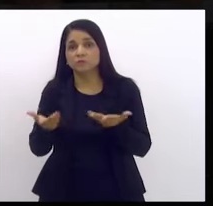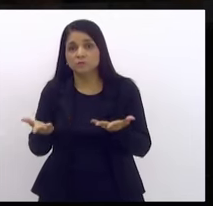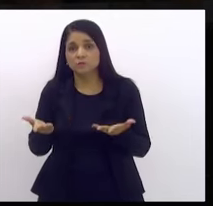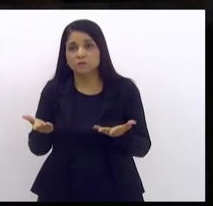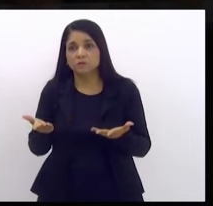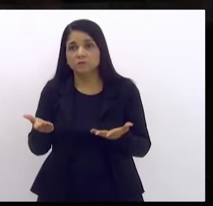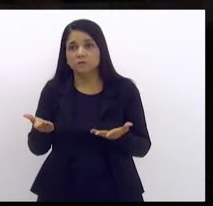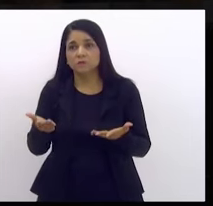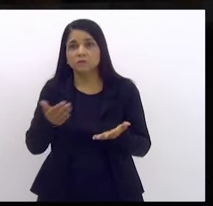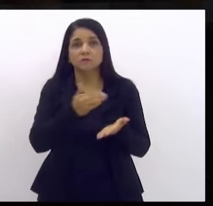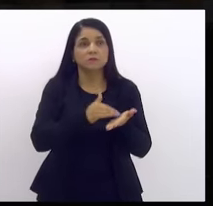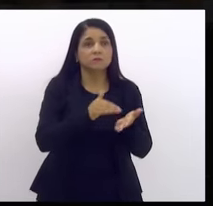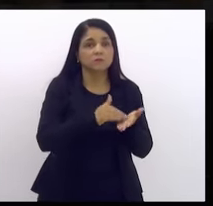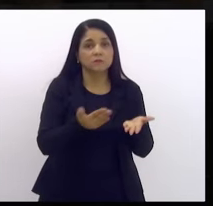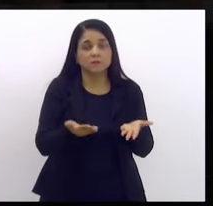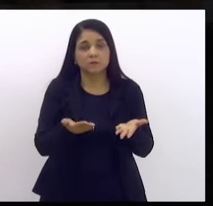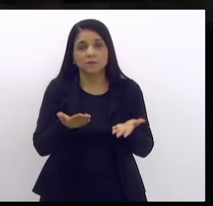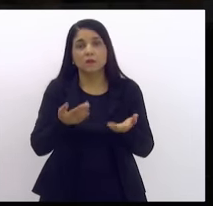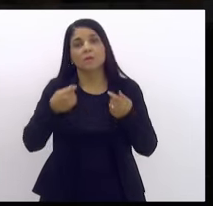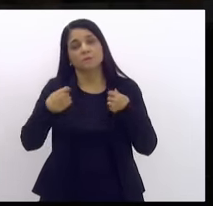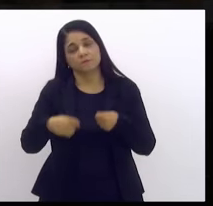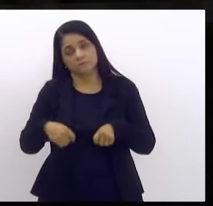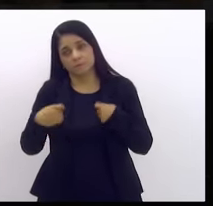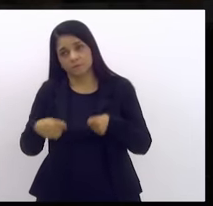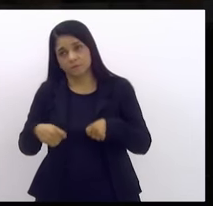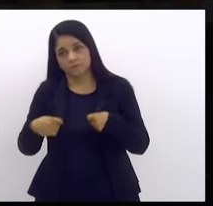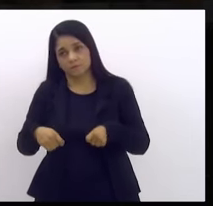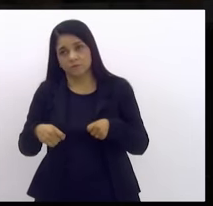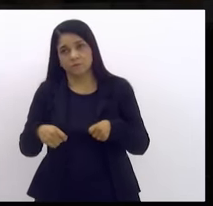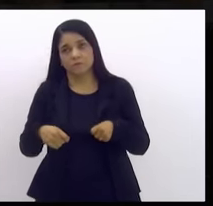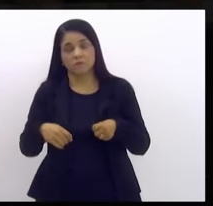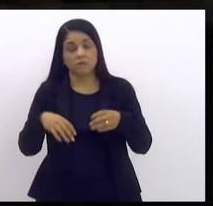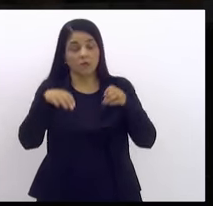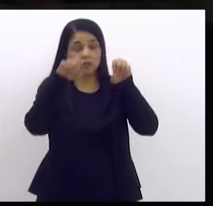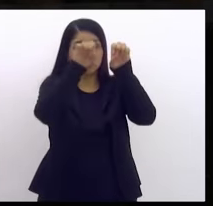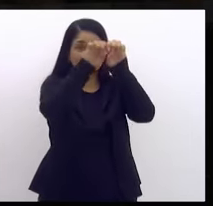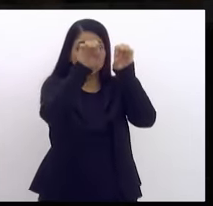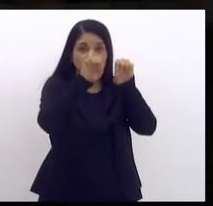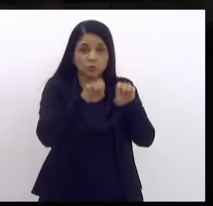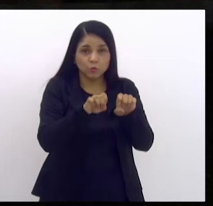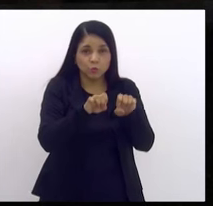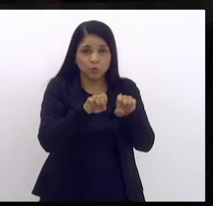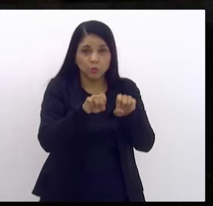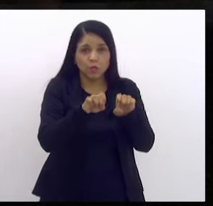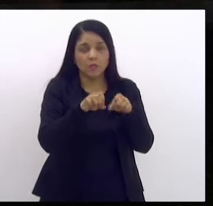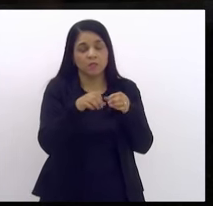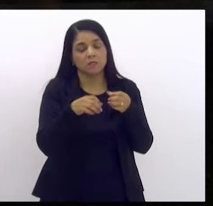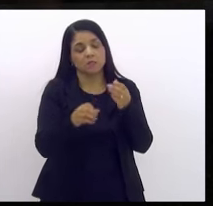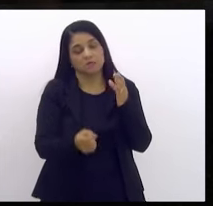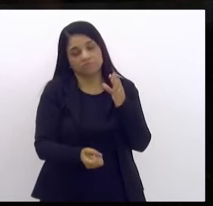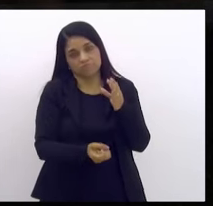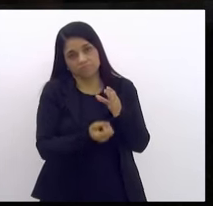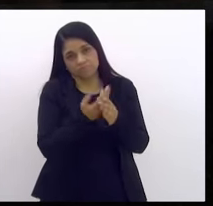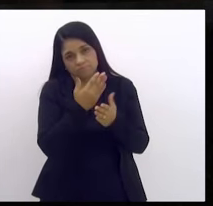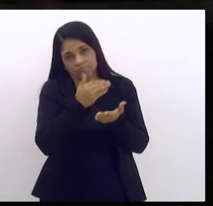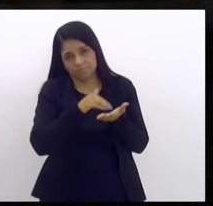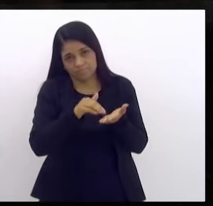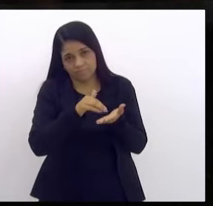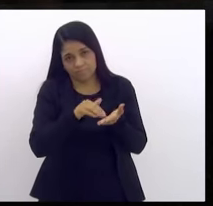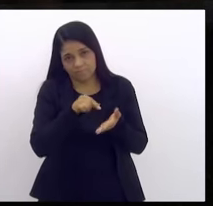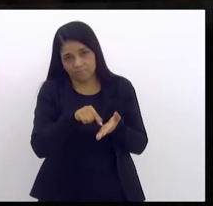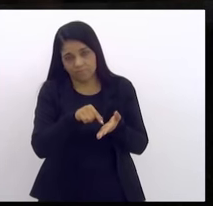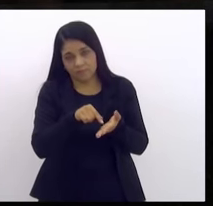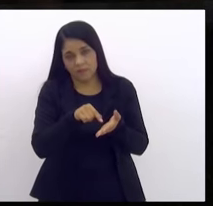Então, seria necessário, quando você cria a estrutura da secretaria, você cria a secretaria, definir